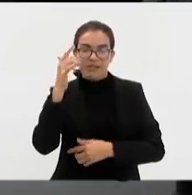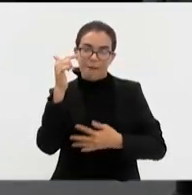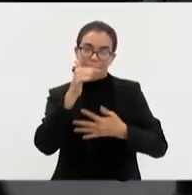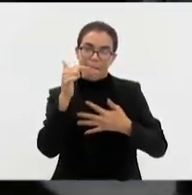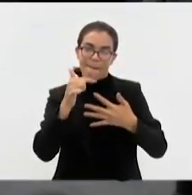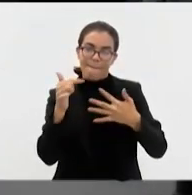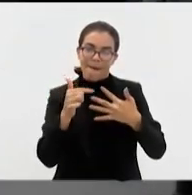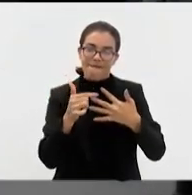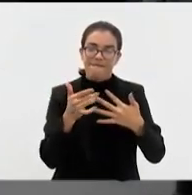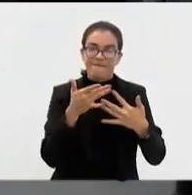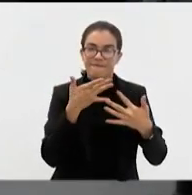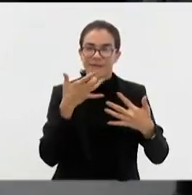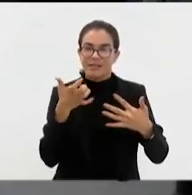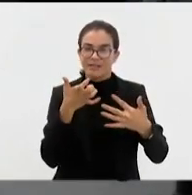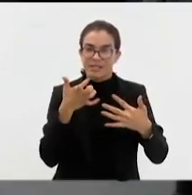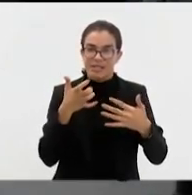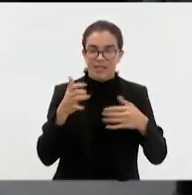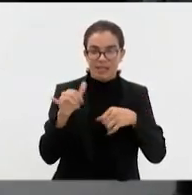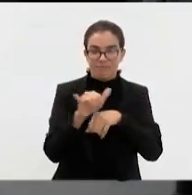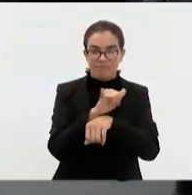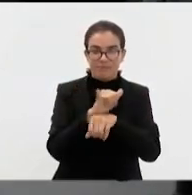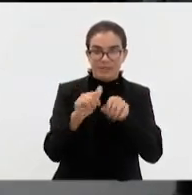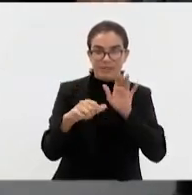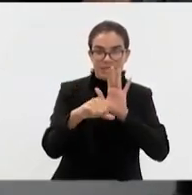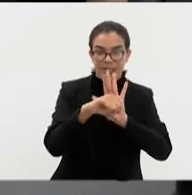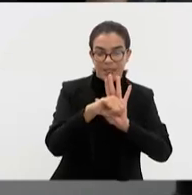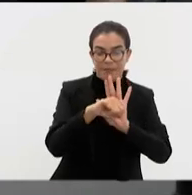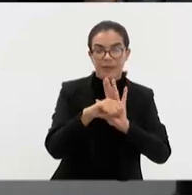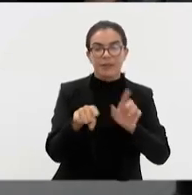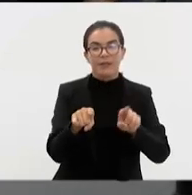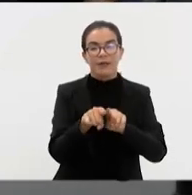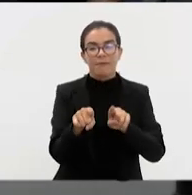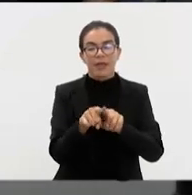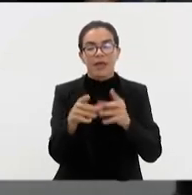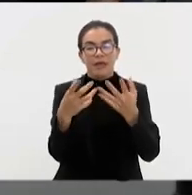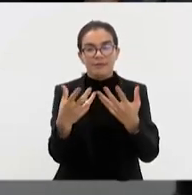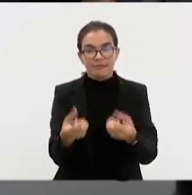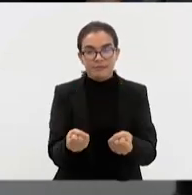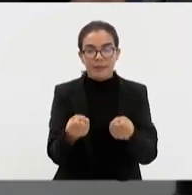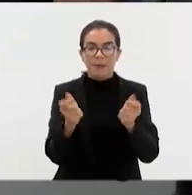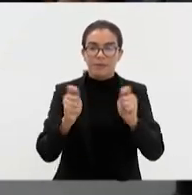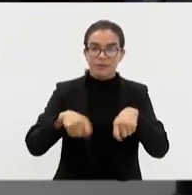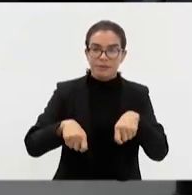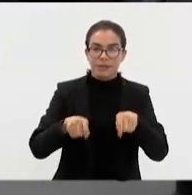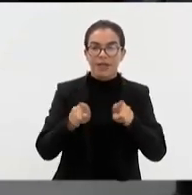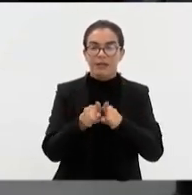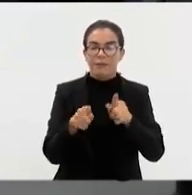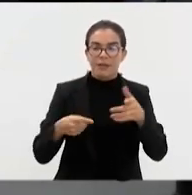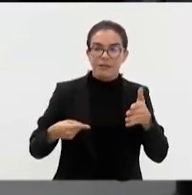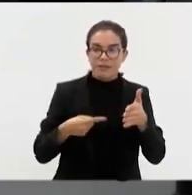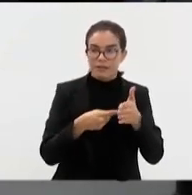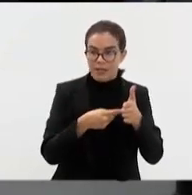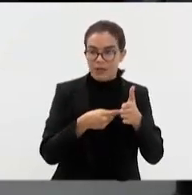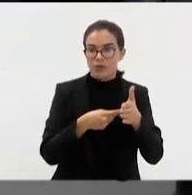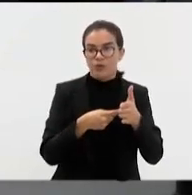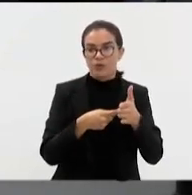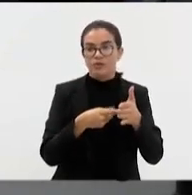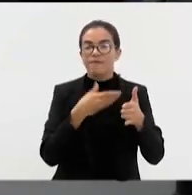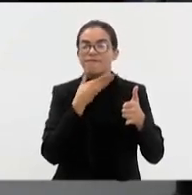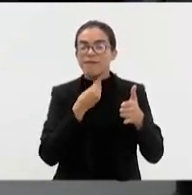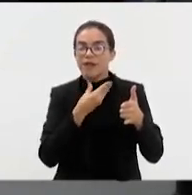de violência cibernética. Deve-se considerar a possibilidade de denúncias